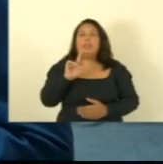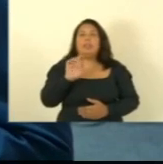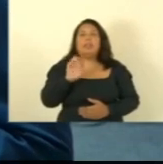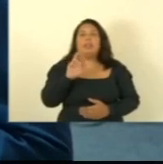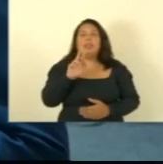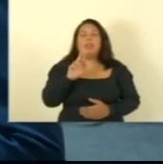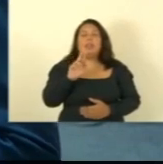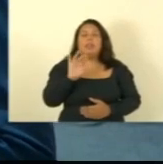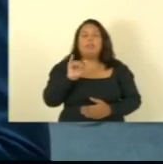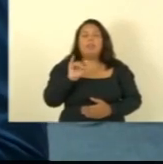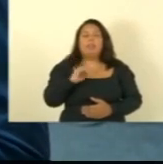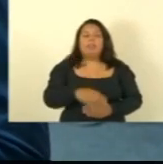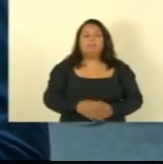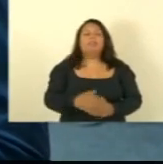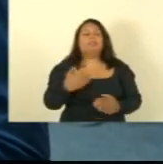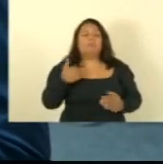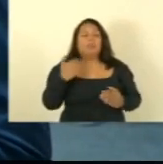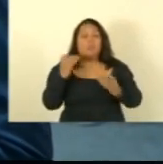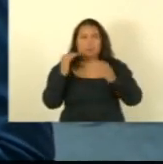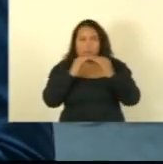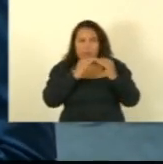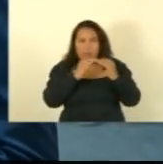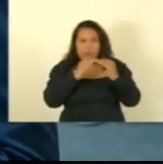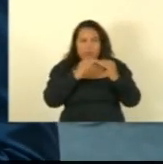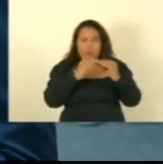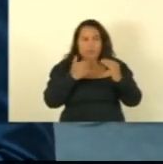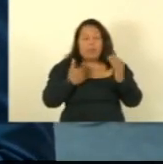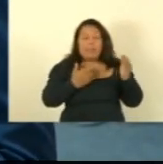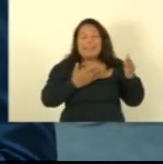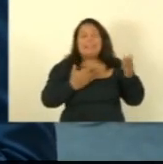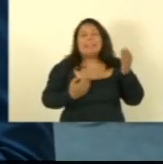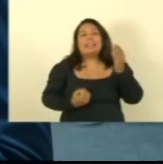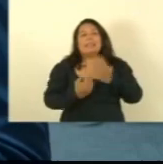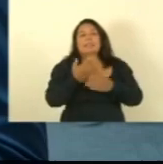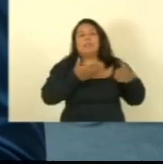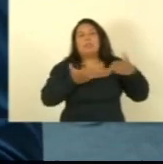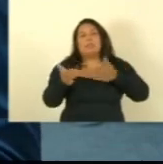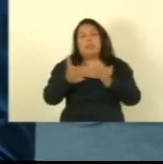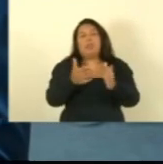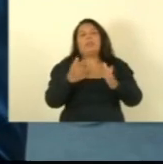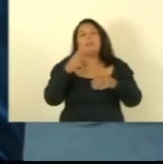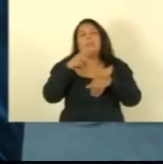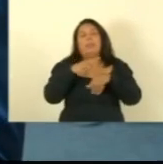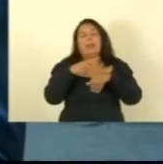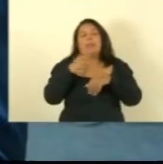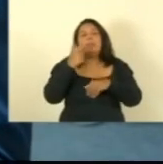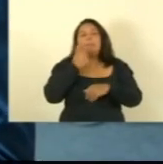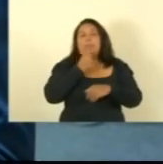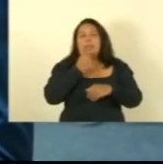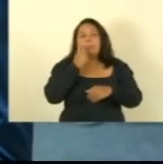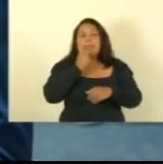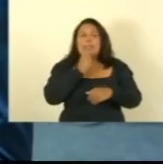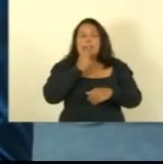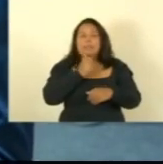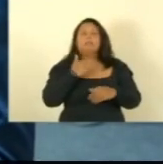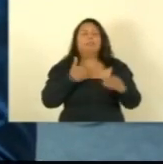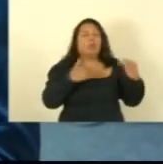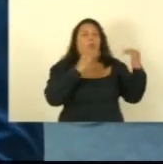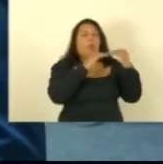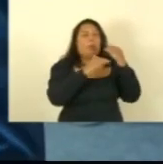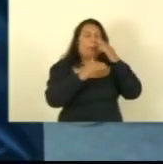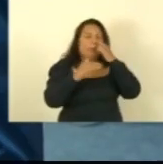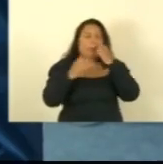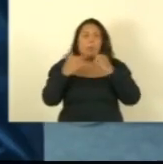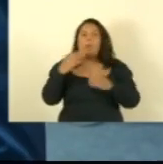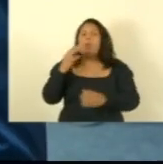Calegari, como vota? Com o relator? Criação da rota Pedra Menina. Deputado Calegari com o relator. Deputado